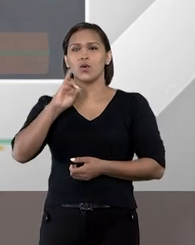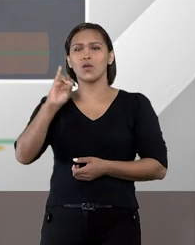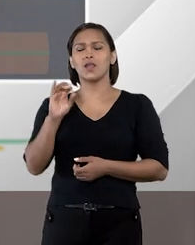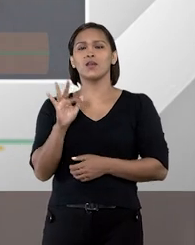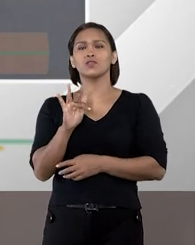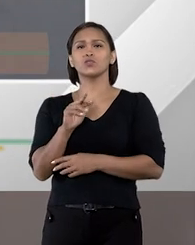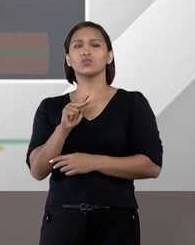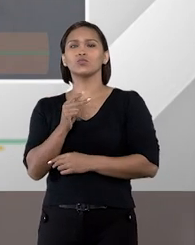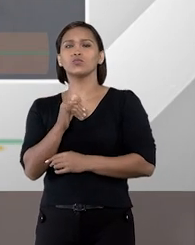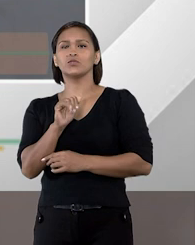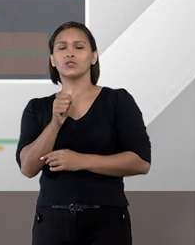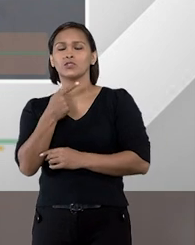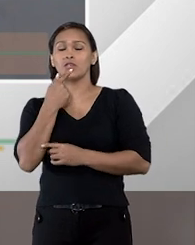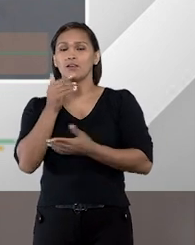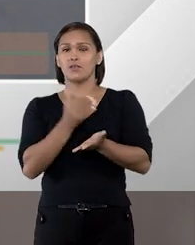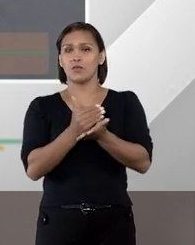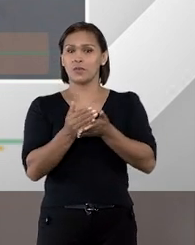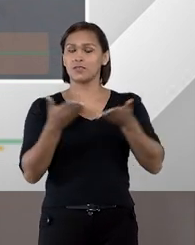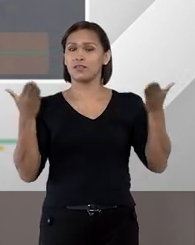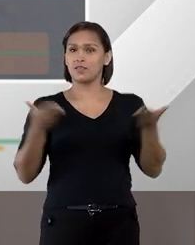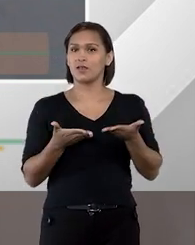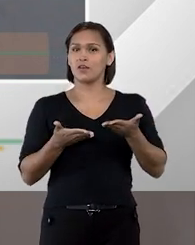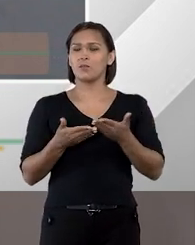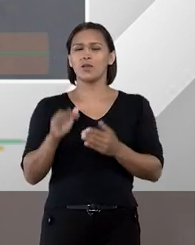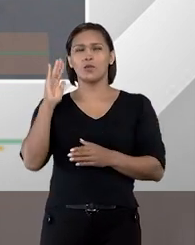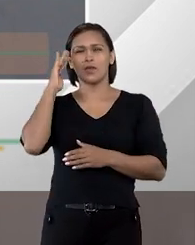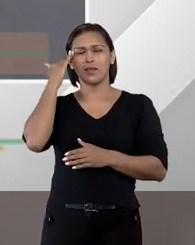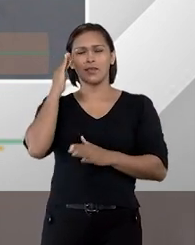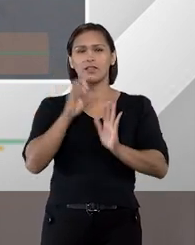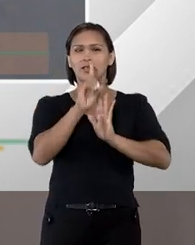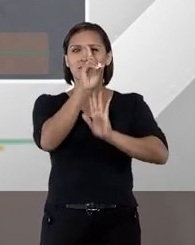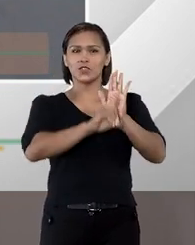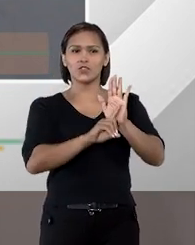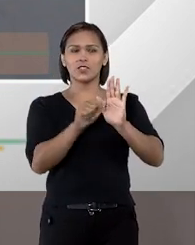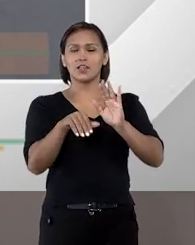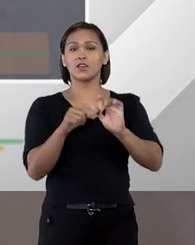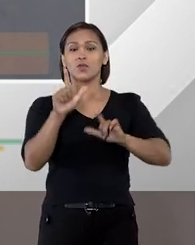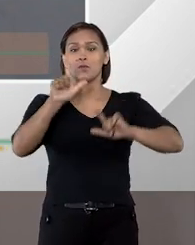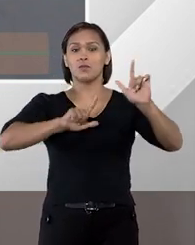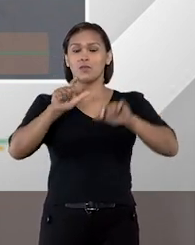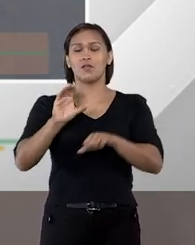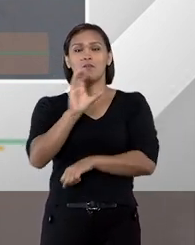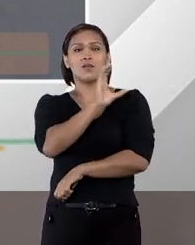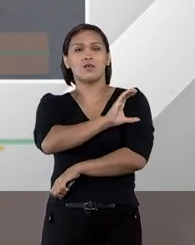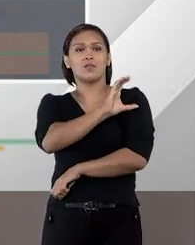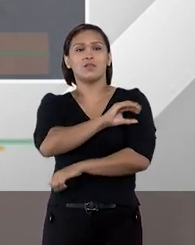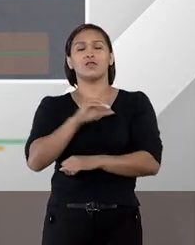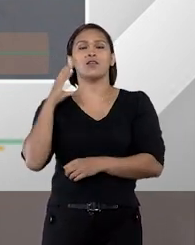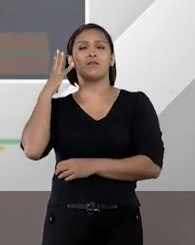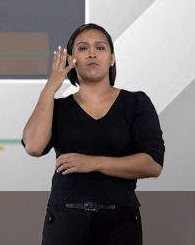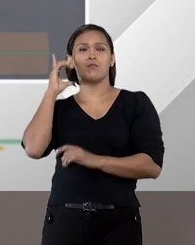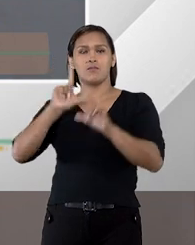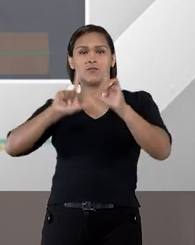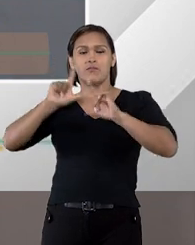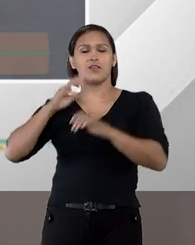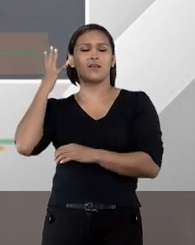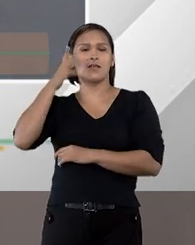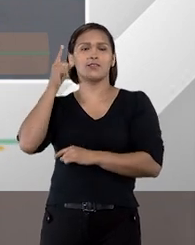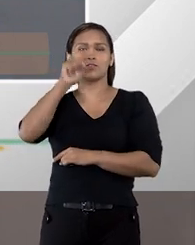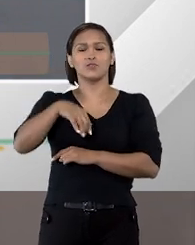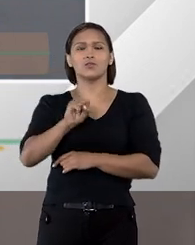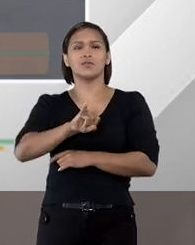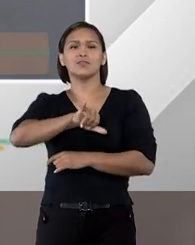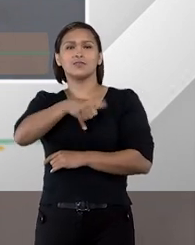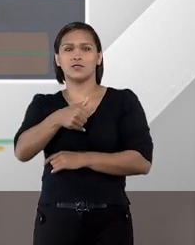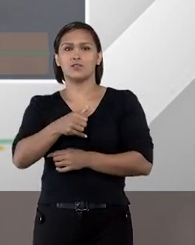Olá, eu sou o Tiago Gomidi e está começando agora mais um Entender Direito, um programa da Coordenadoria de TV e Rádio do